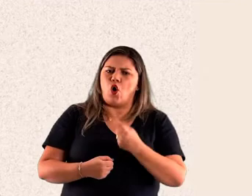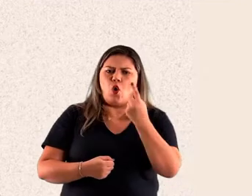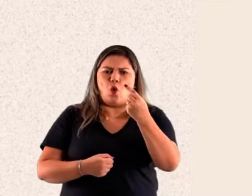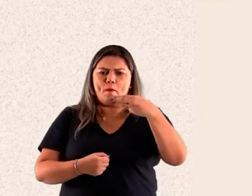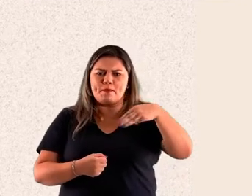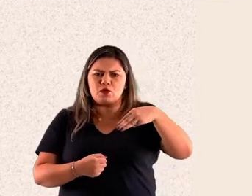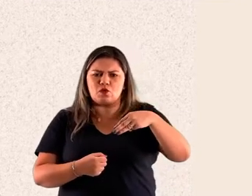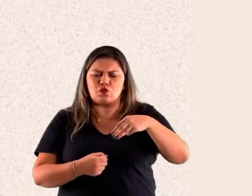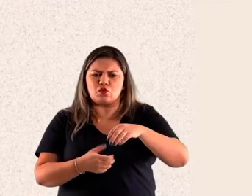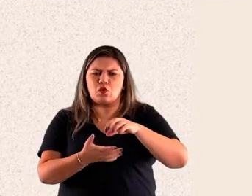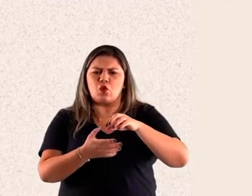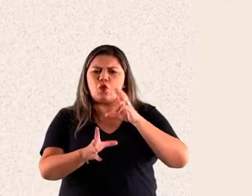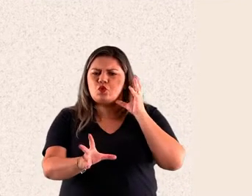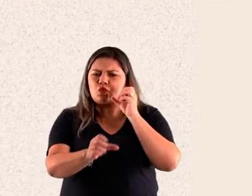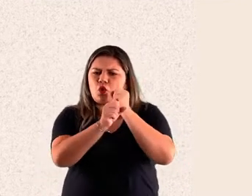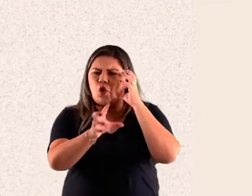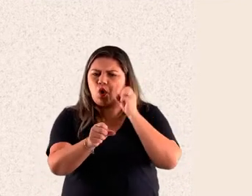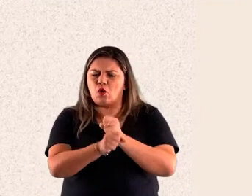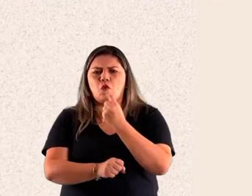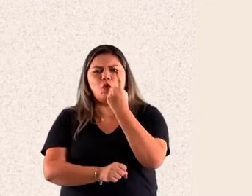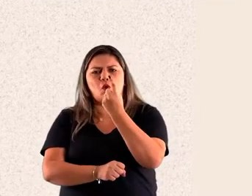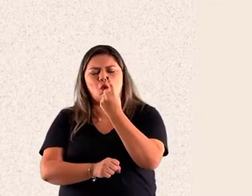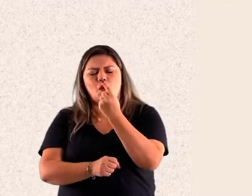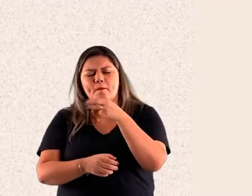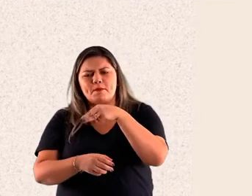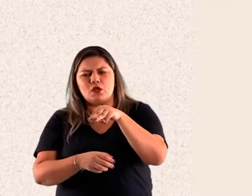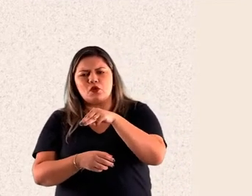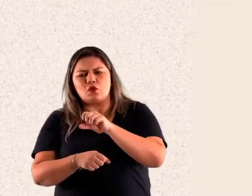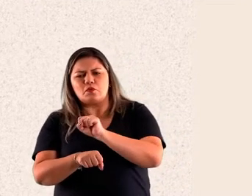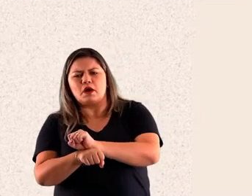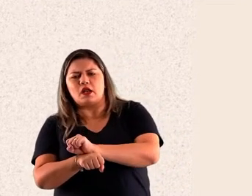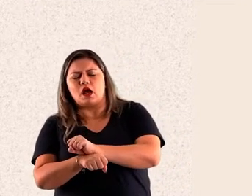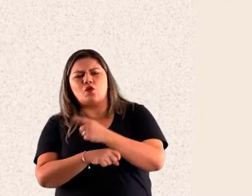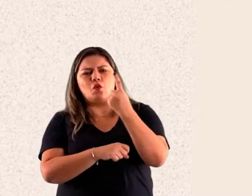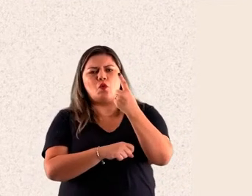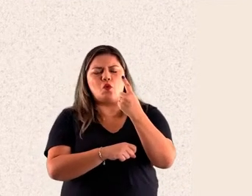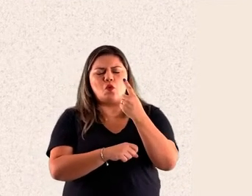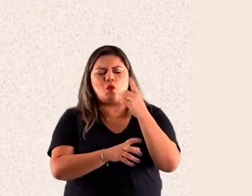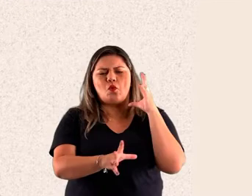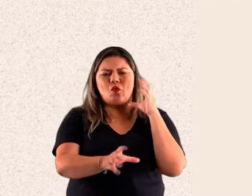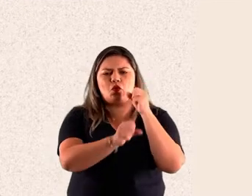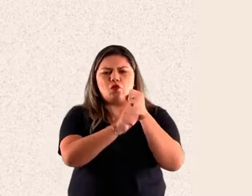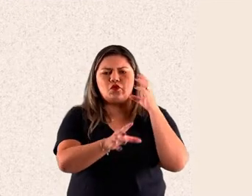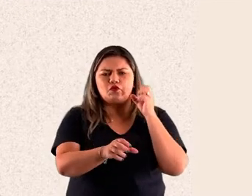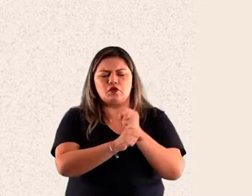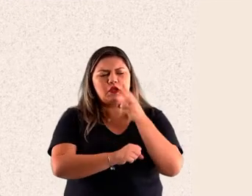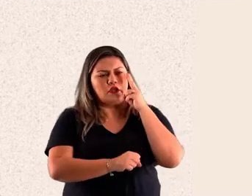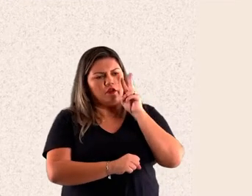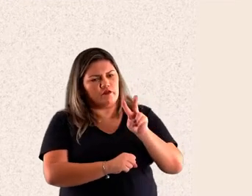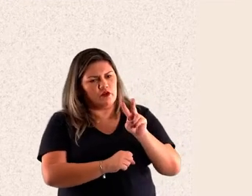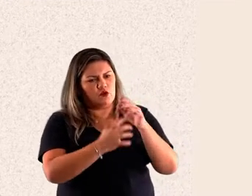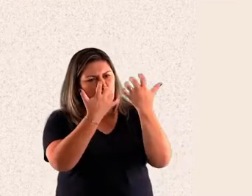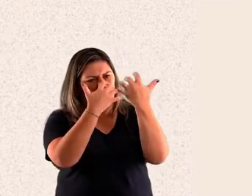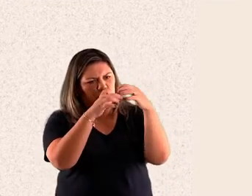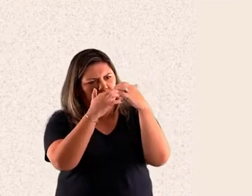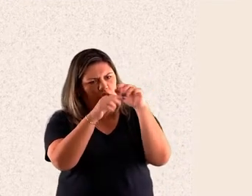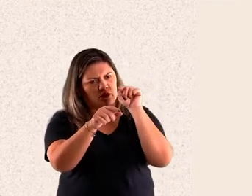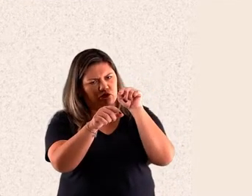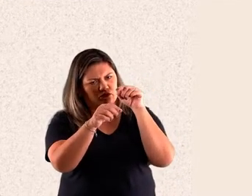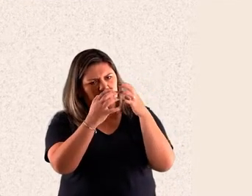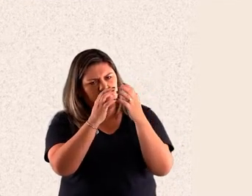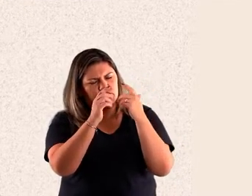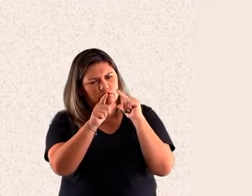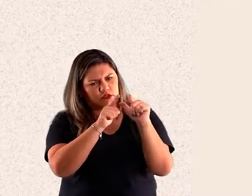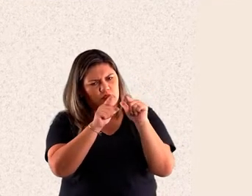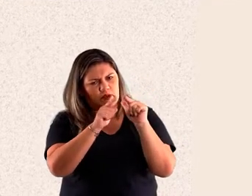minuto de descanso um minuto de Cálculo 1 minuto de descanso um minuto de cálculo e monitoraram a atividade cerebral e o que